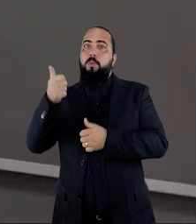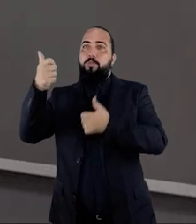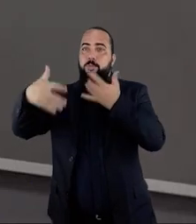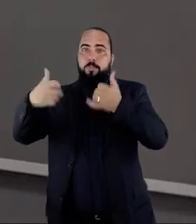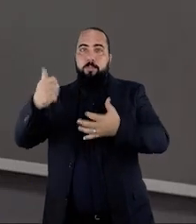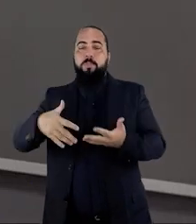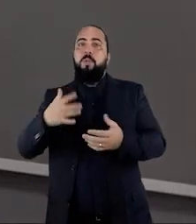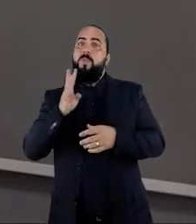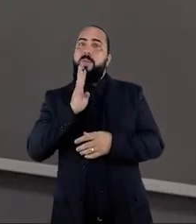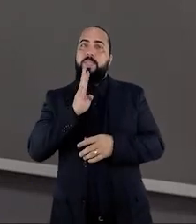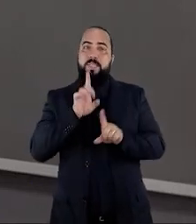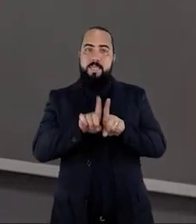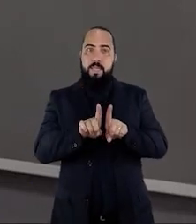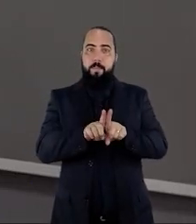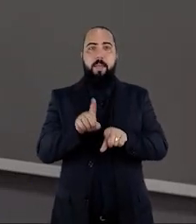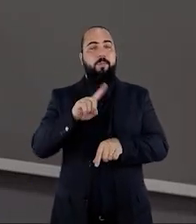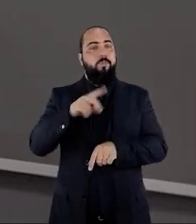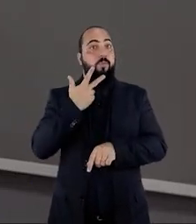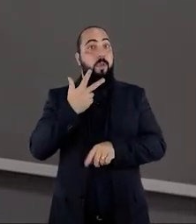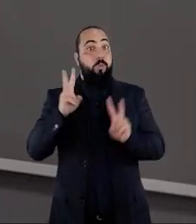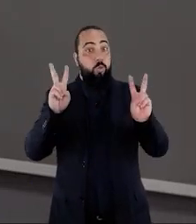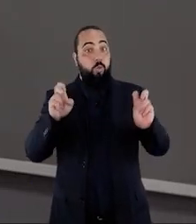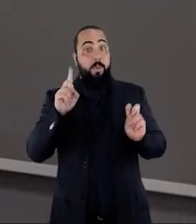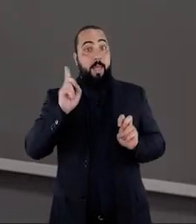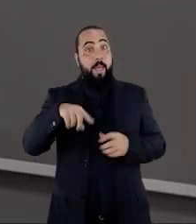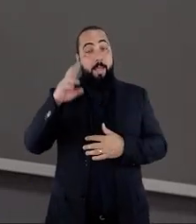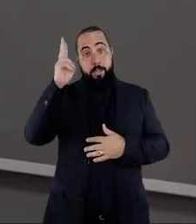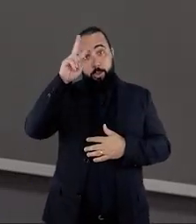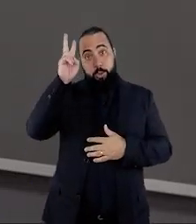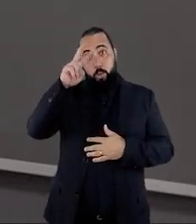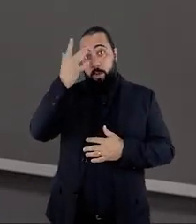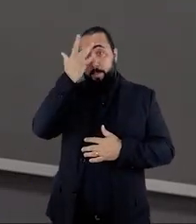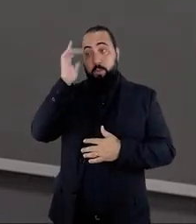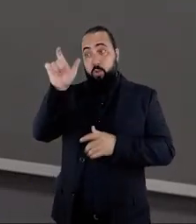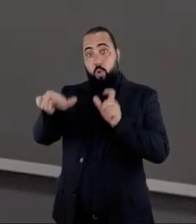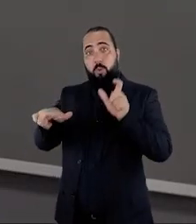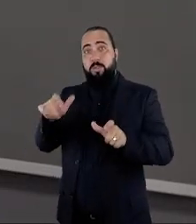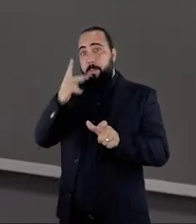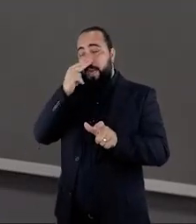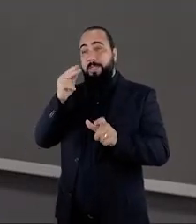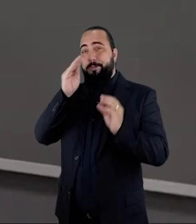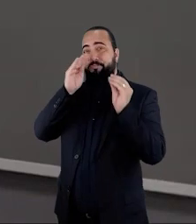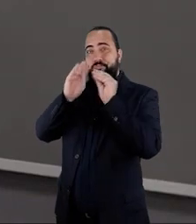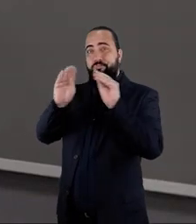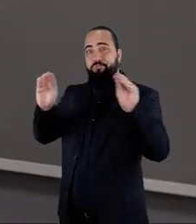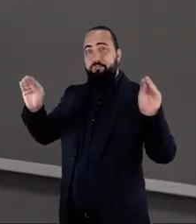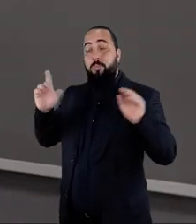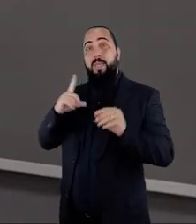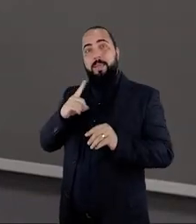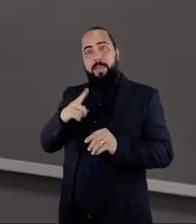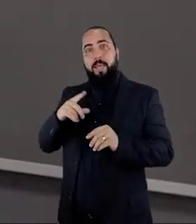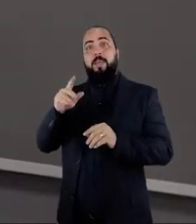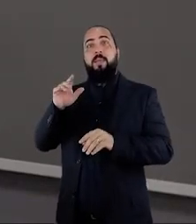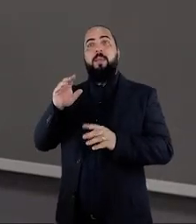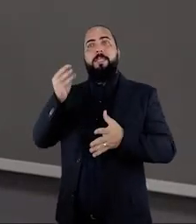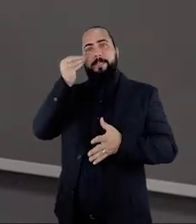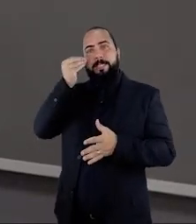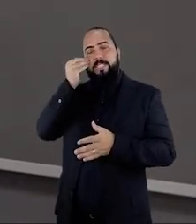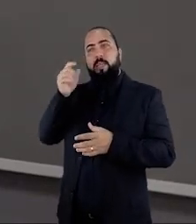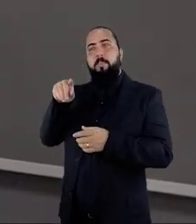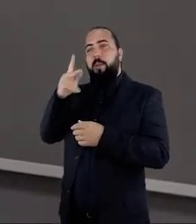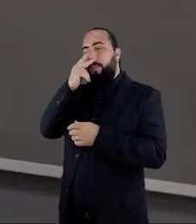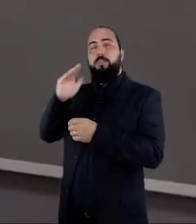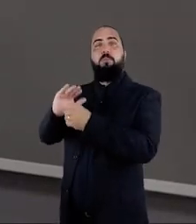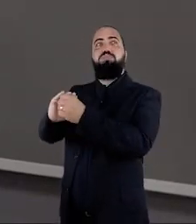outras por contar e por conhecer. Nós estamos falando de histórias, pessoas que estão invisibilizadas, que